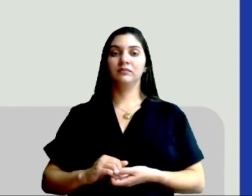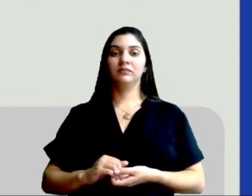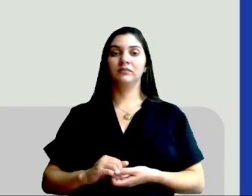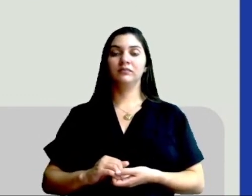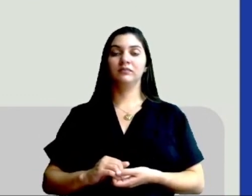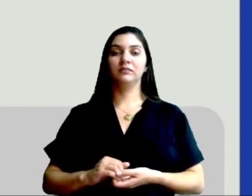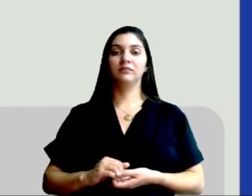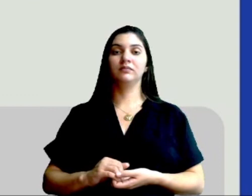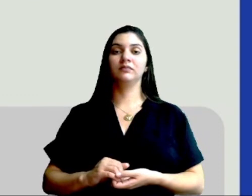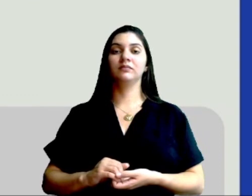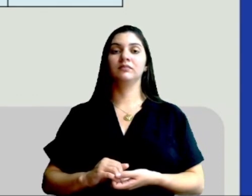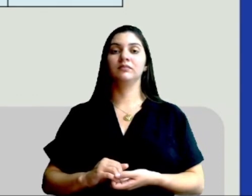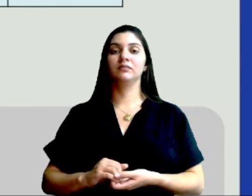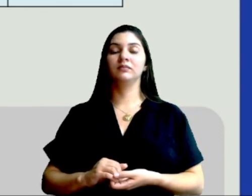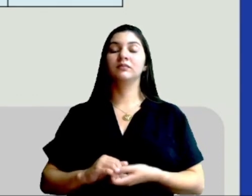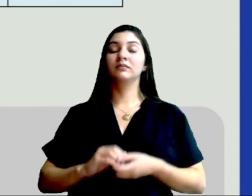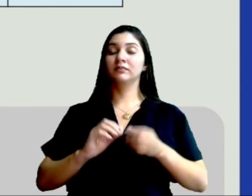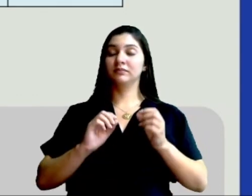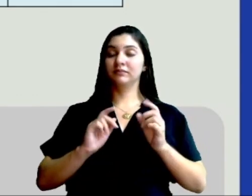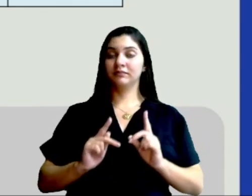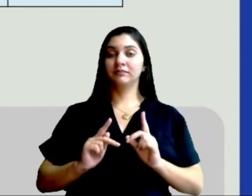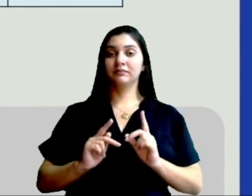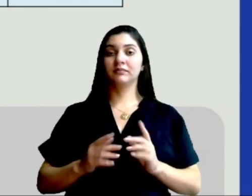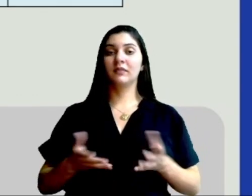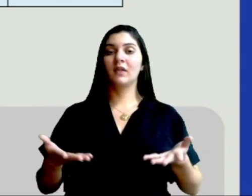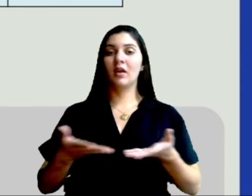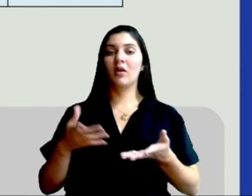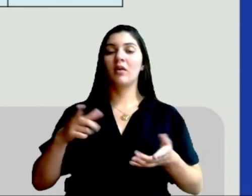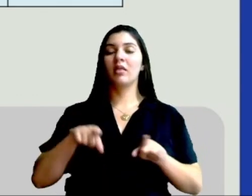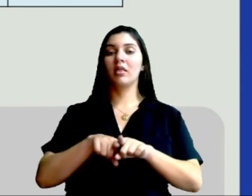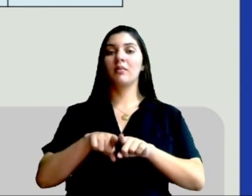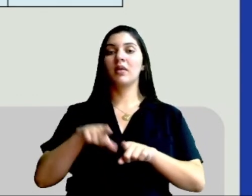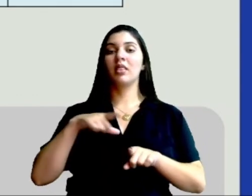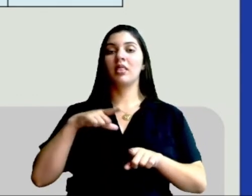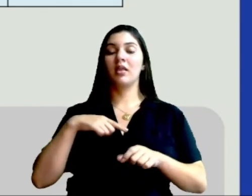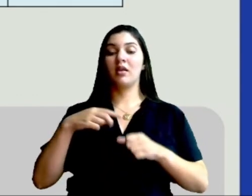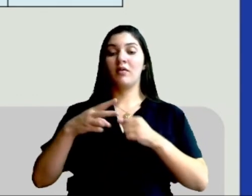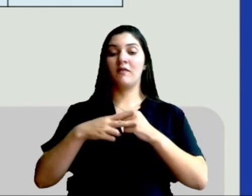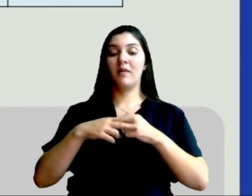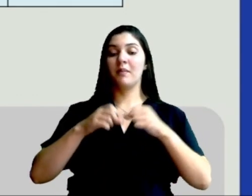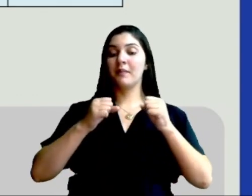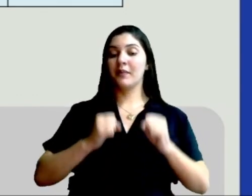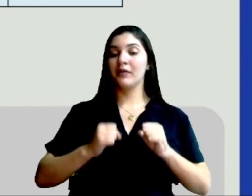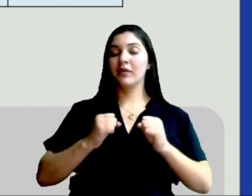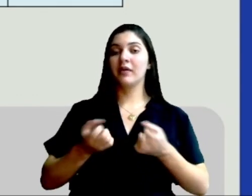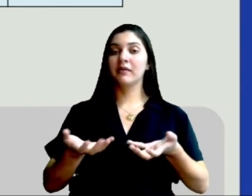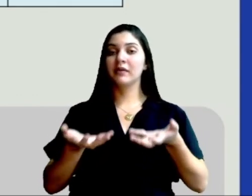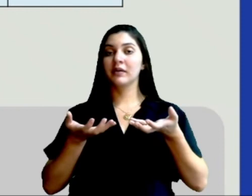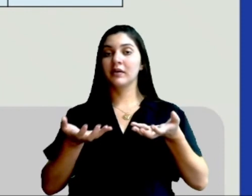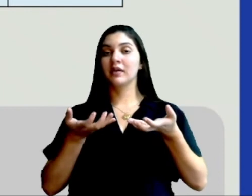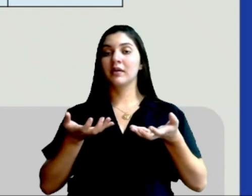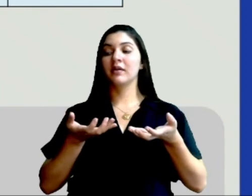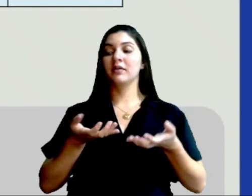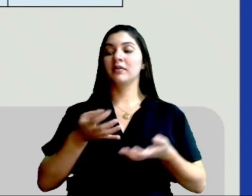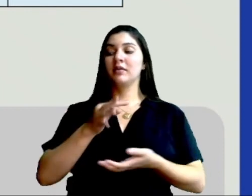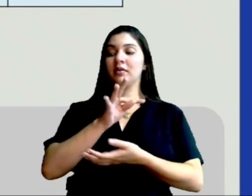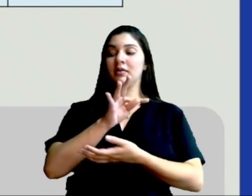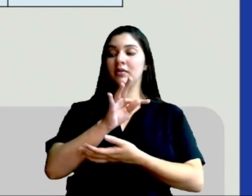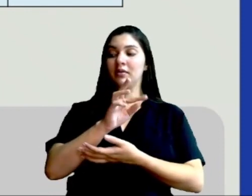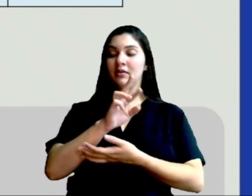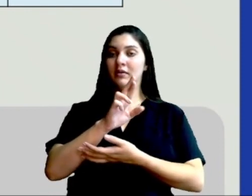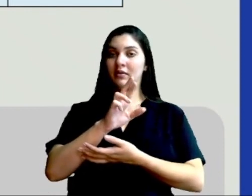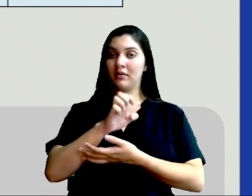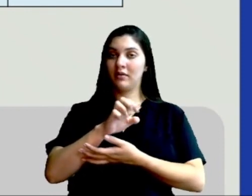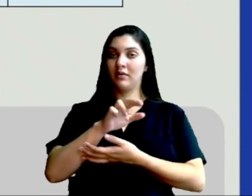ellos fueram, tá bom? E aí a gente também tem o verbo poder, querer, tener e